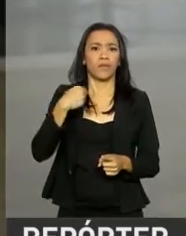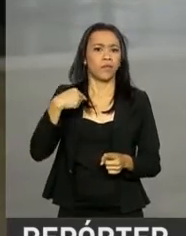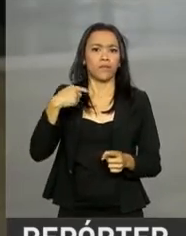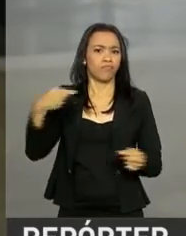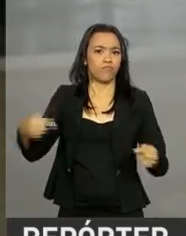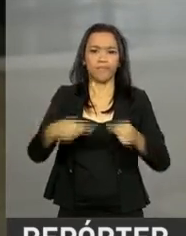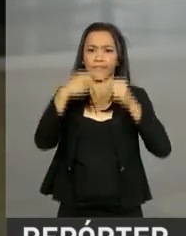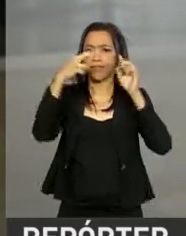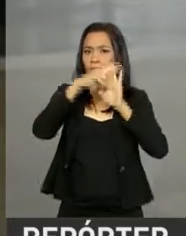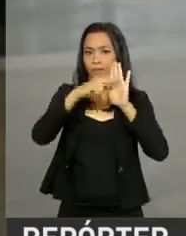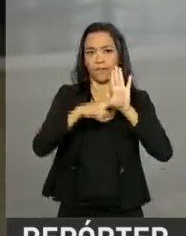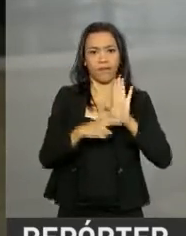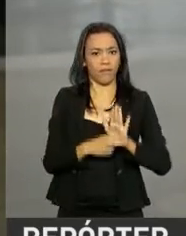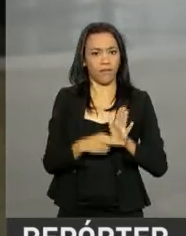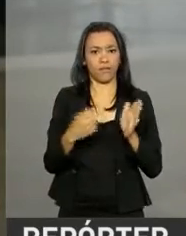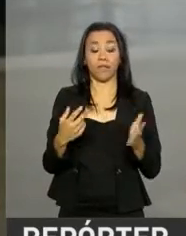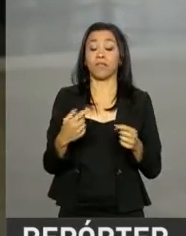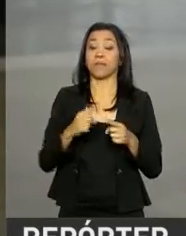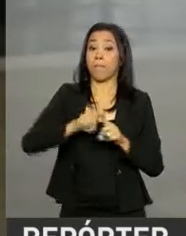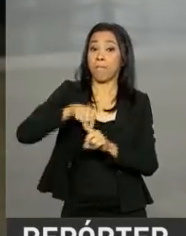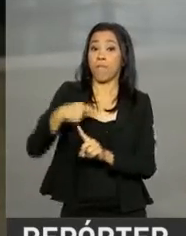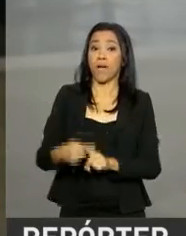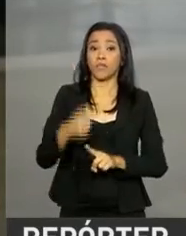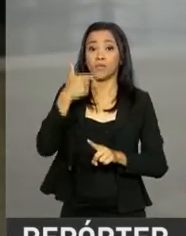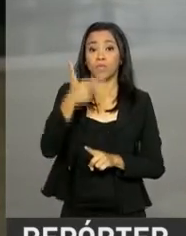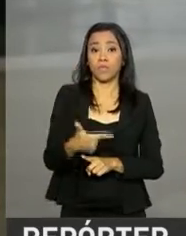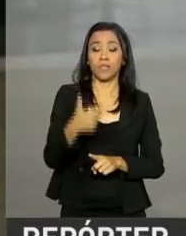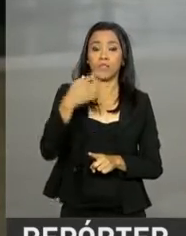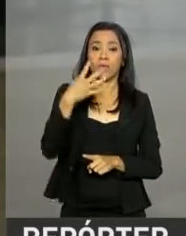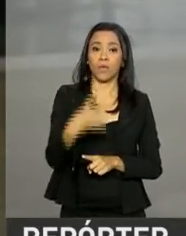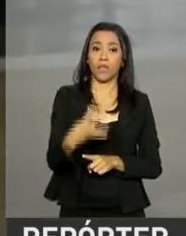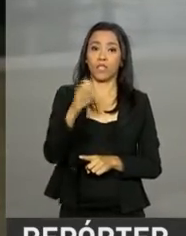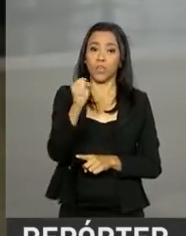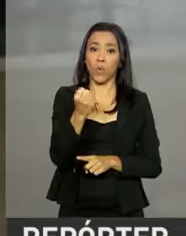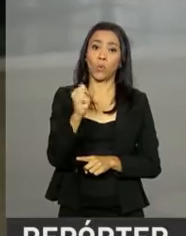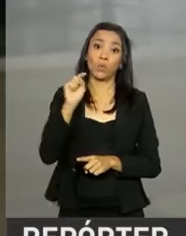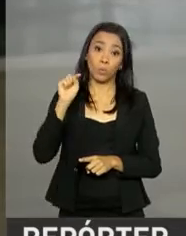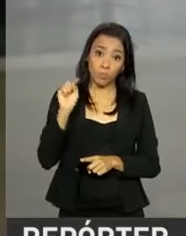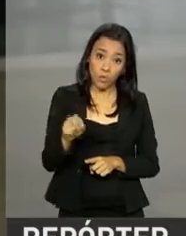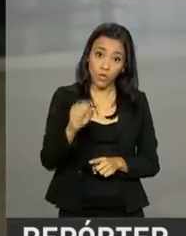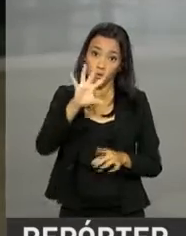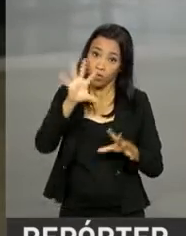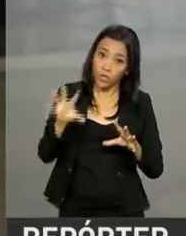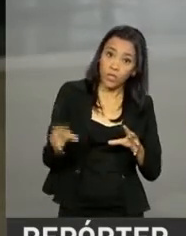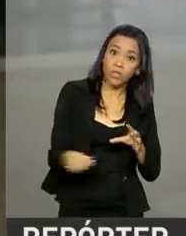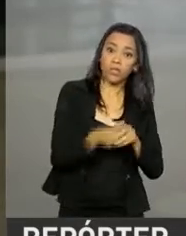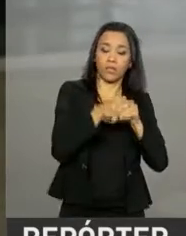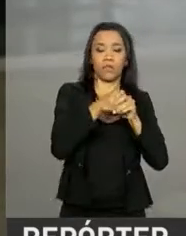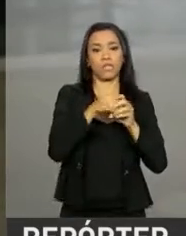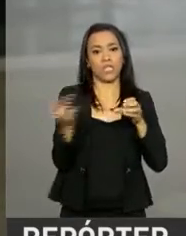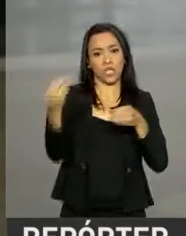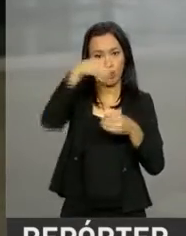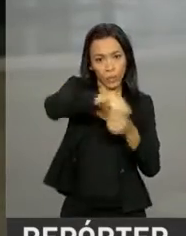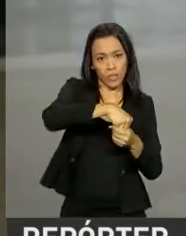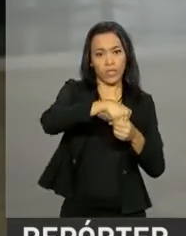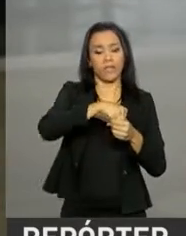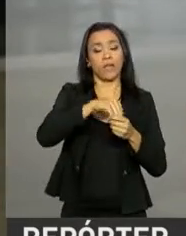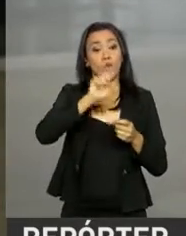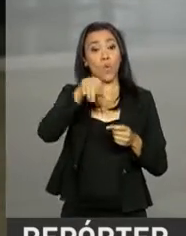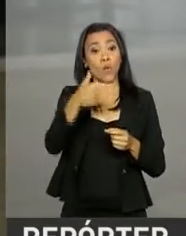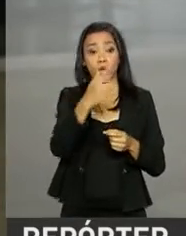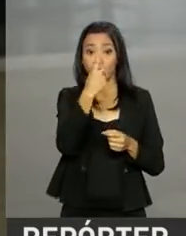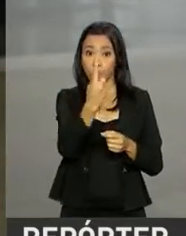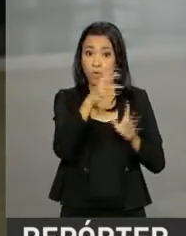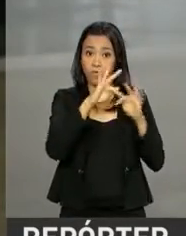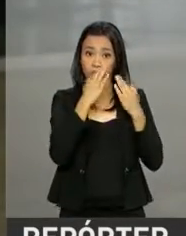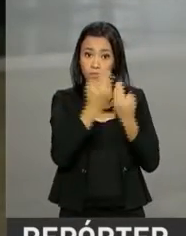do programa mais outras 248 mil foram incluídas já que quando uma família é excluída